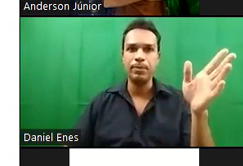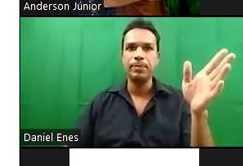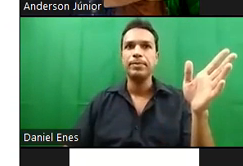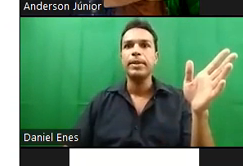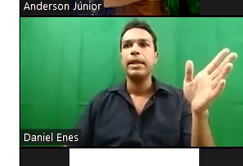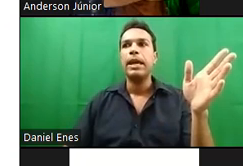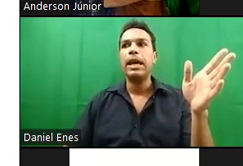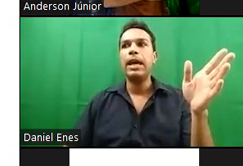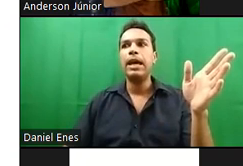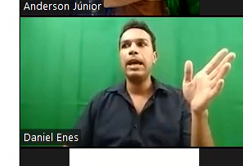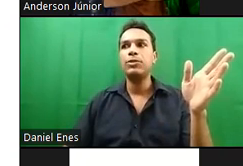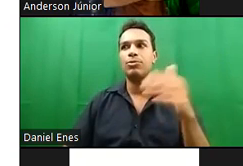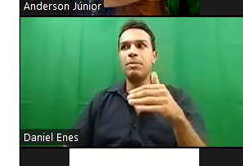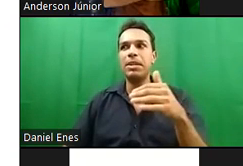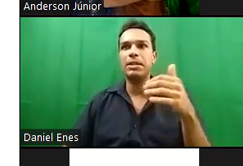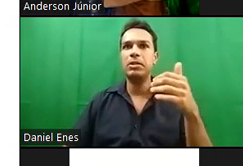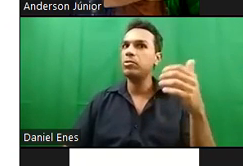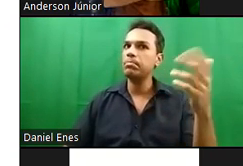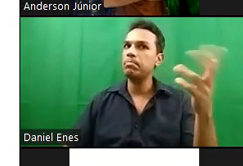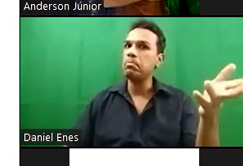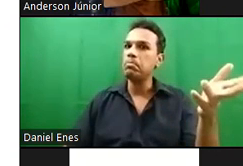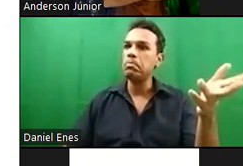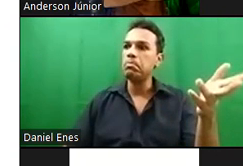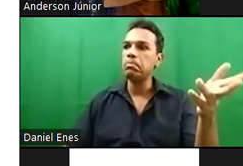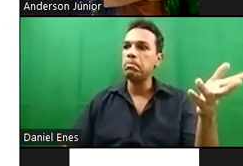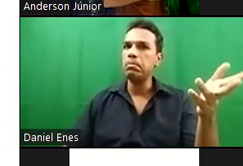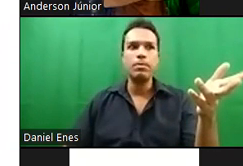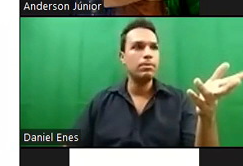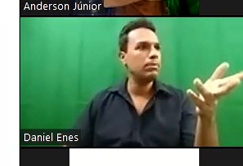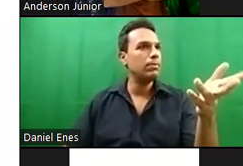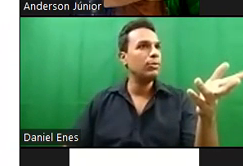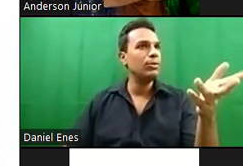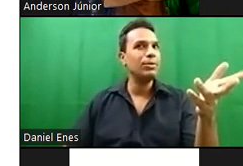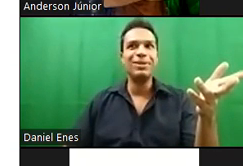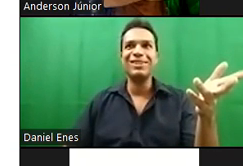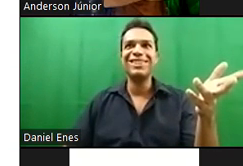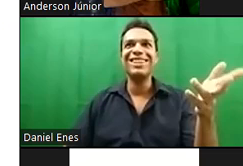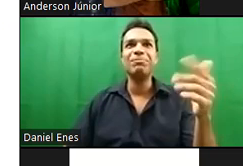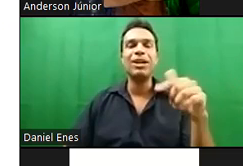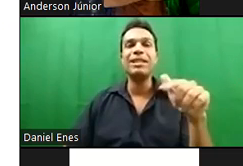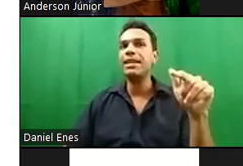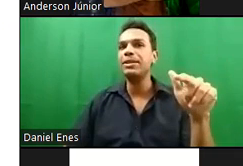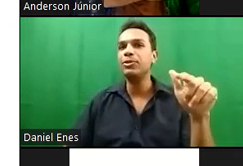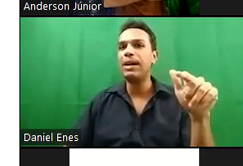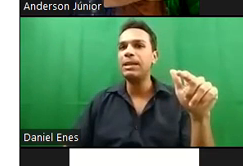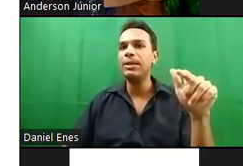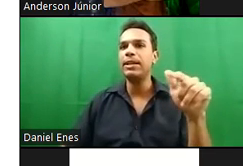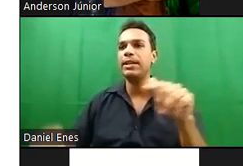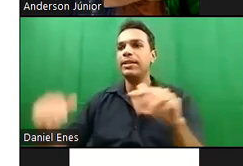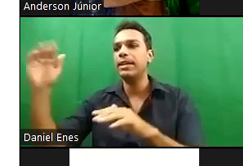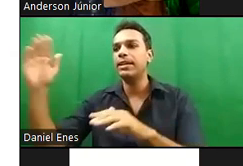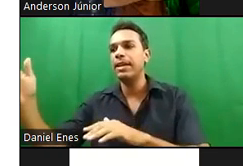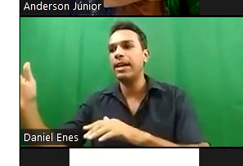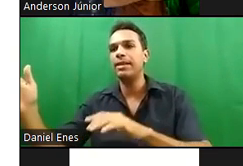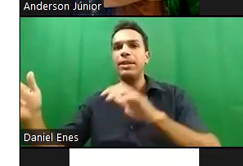exemplo, surdos americanos Pode ser que não falem o inglês,